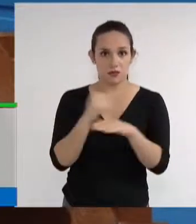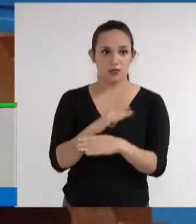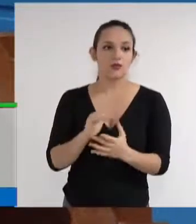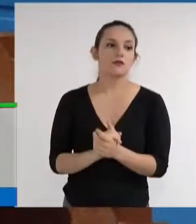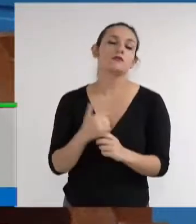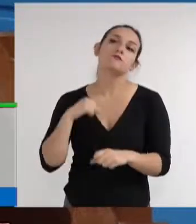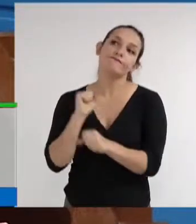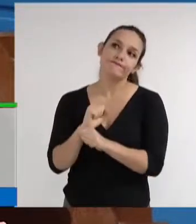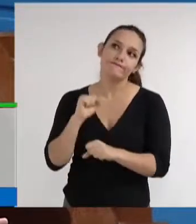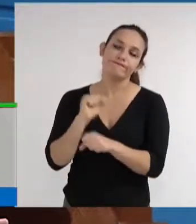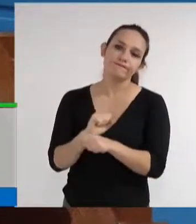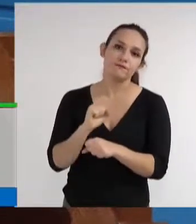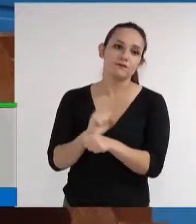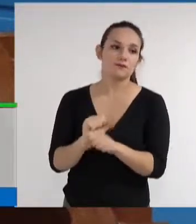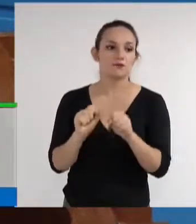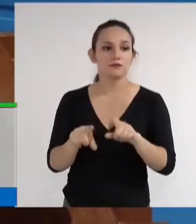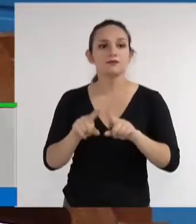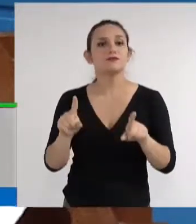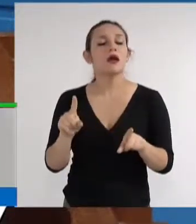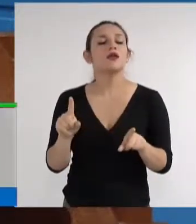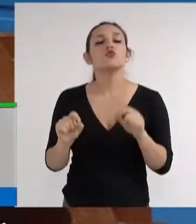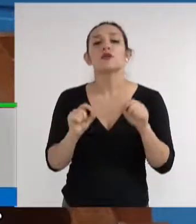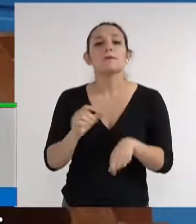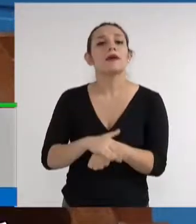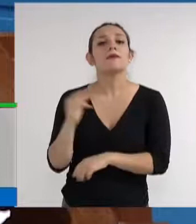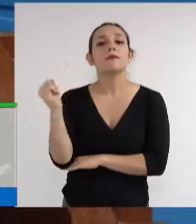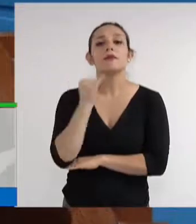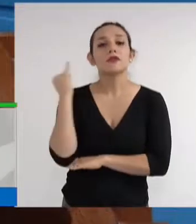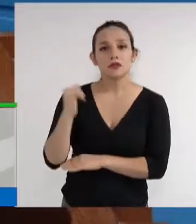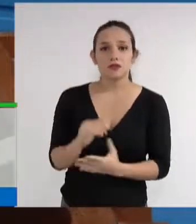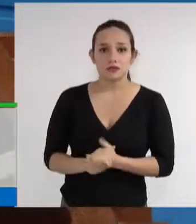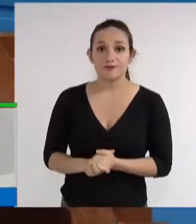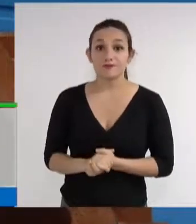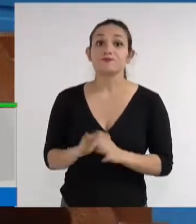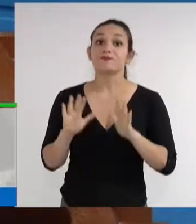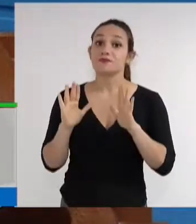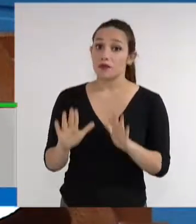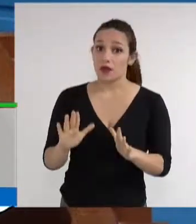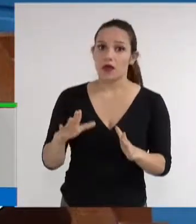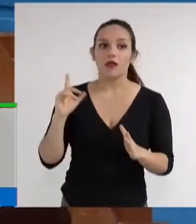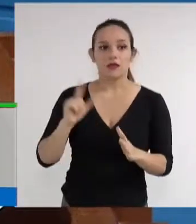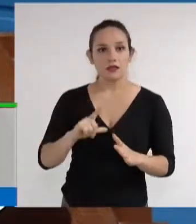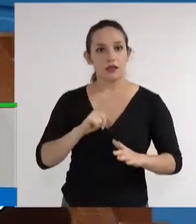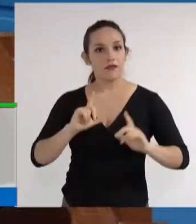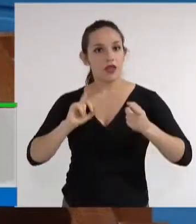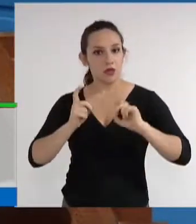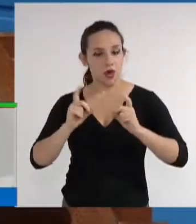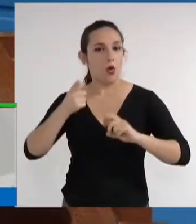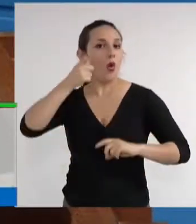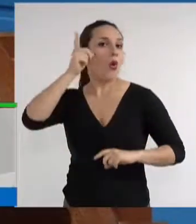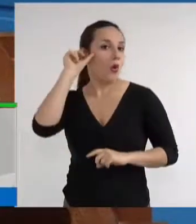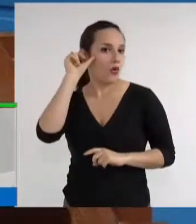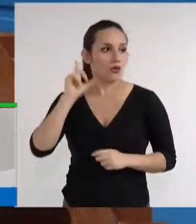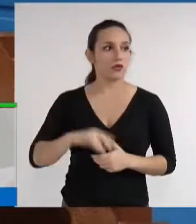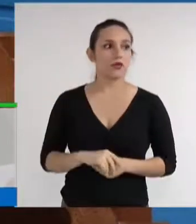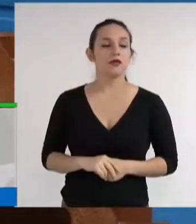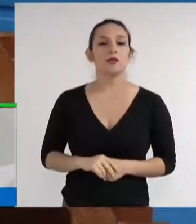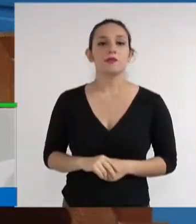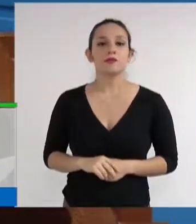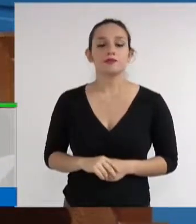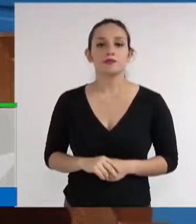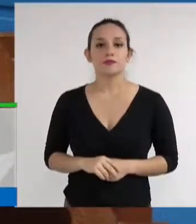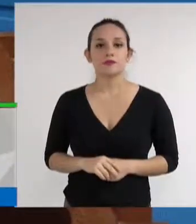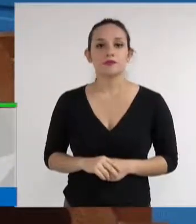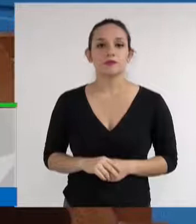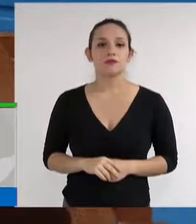essa audiência. E o mais importante relatar que nesta reunião de ontem, que